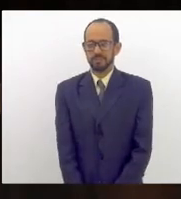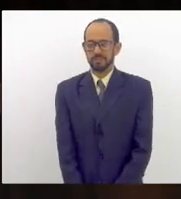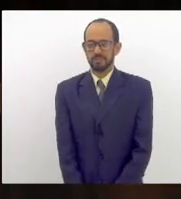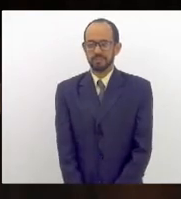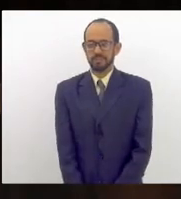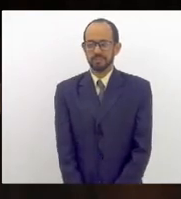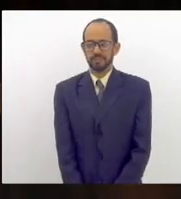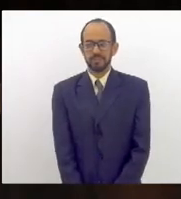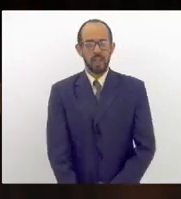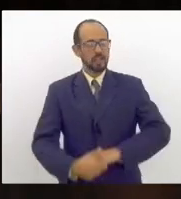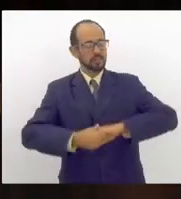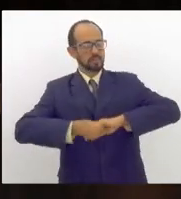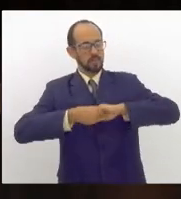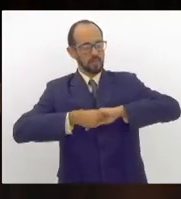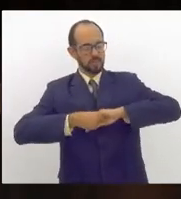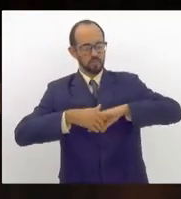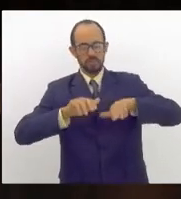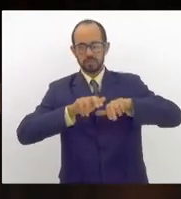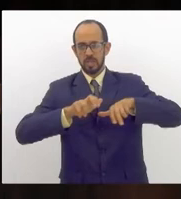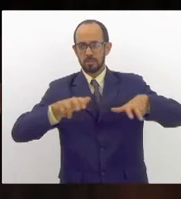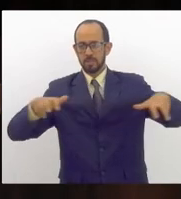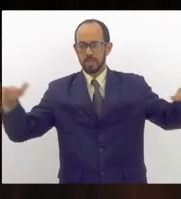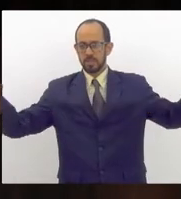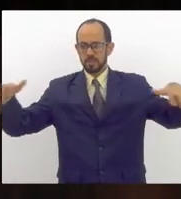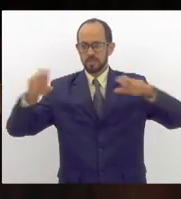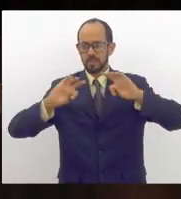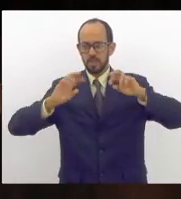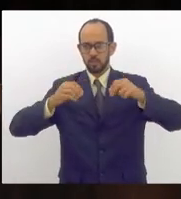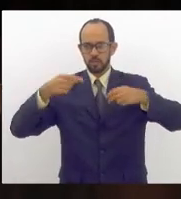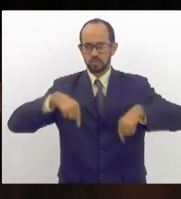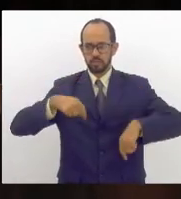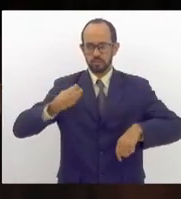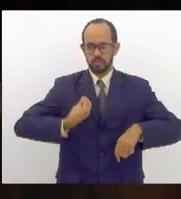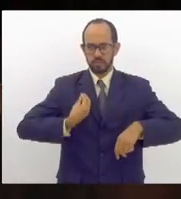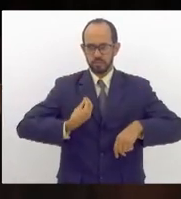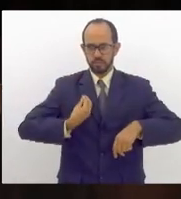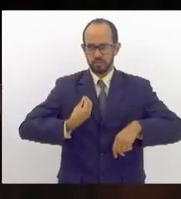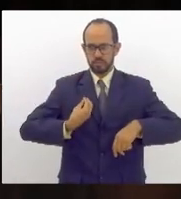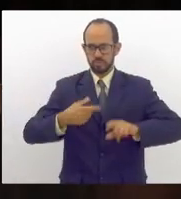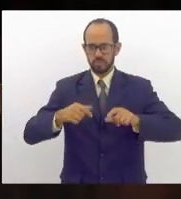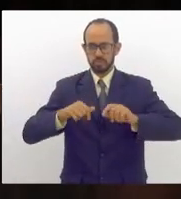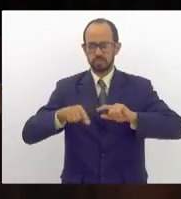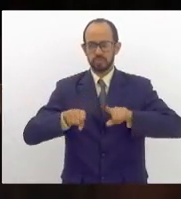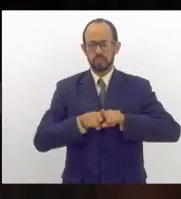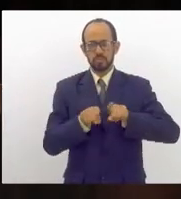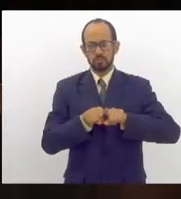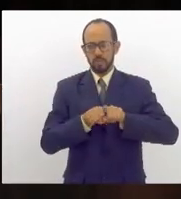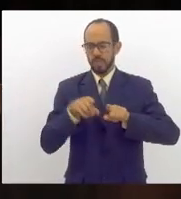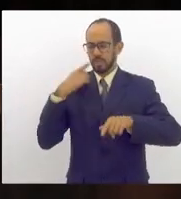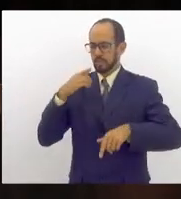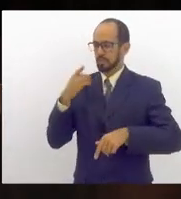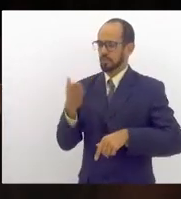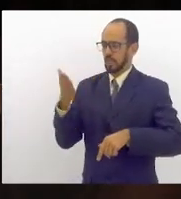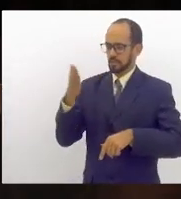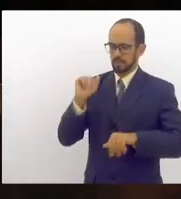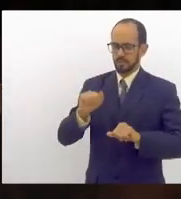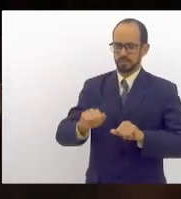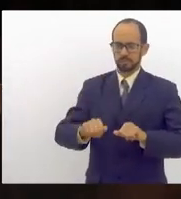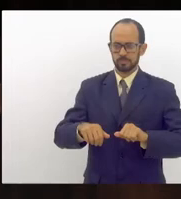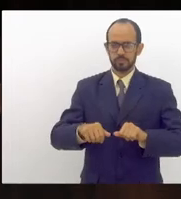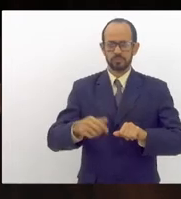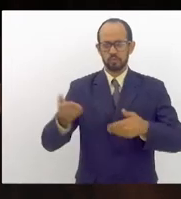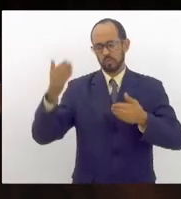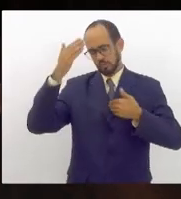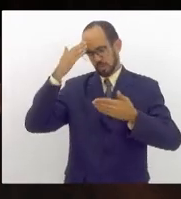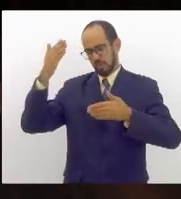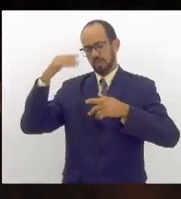saudações da mesa saudações Saudações aos presentes e também saudação a deputada já com o nosso